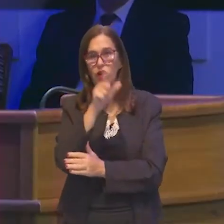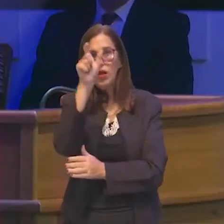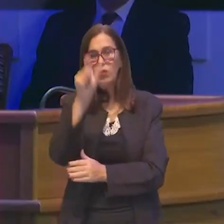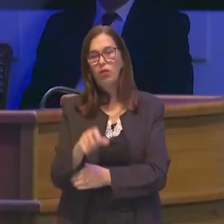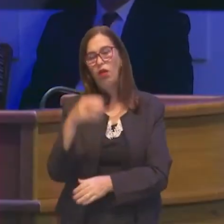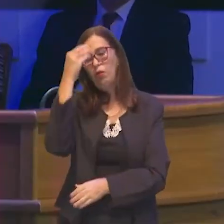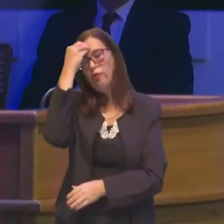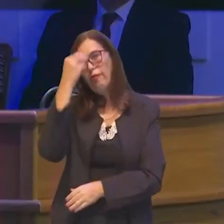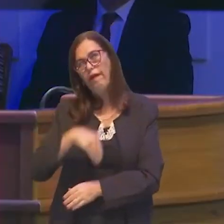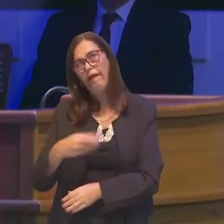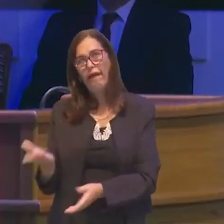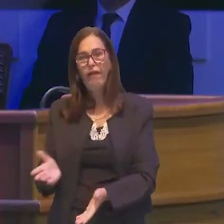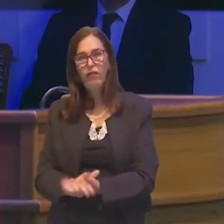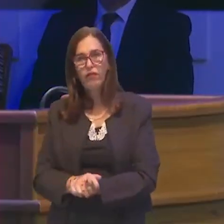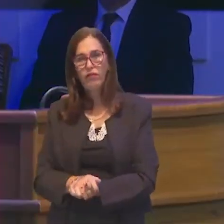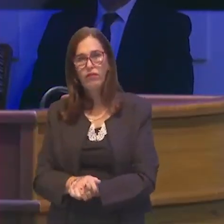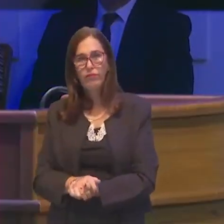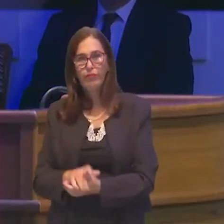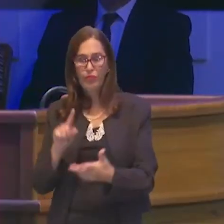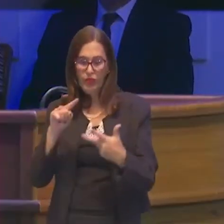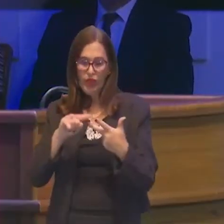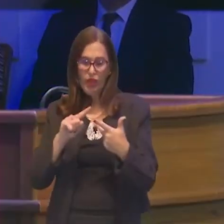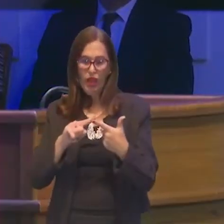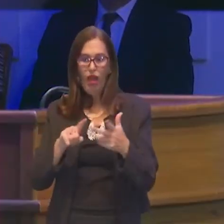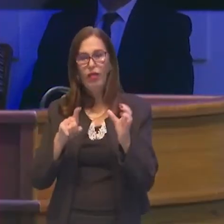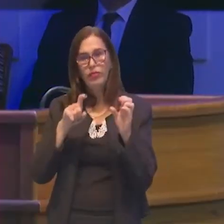preguiçoso, o indivíduo se torna